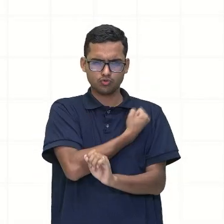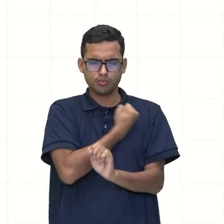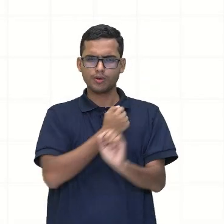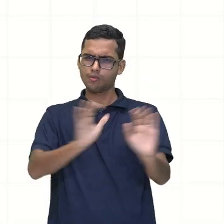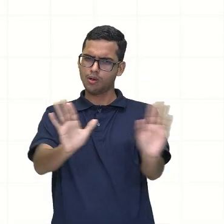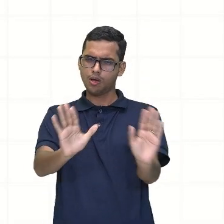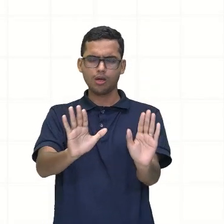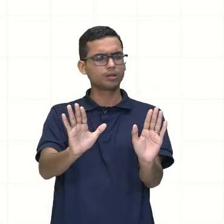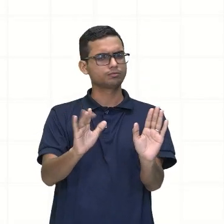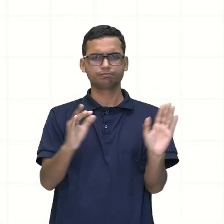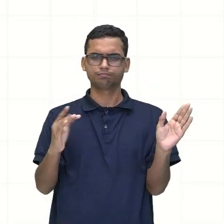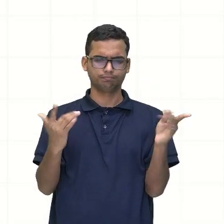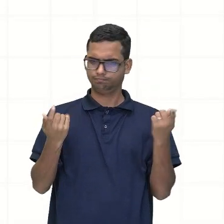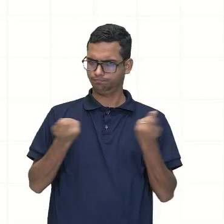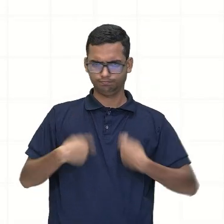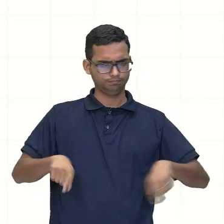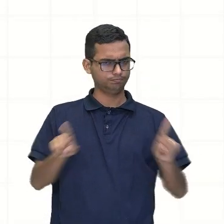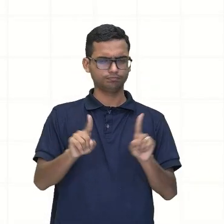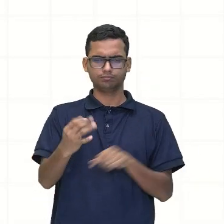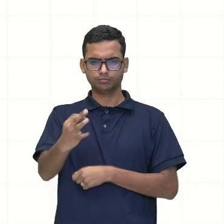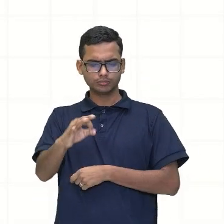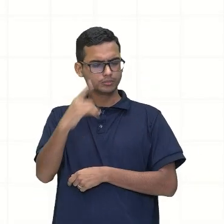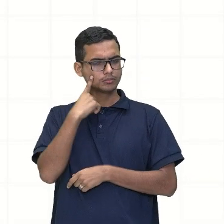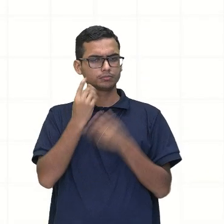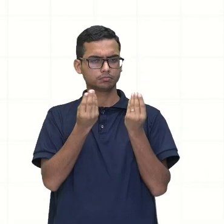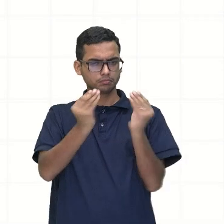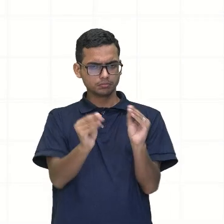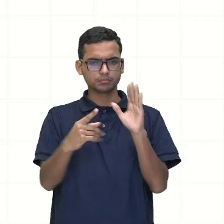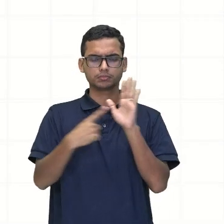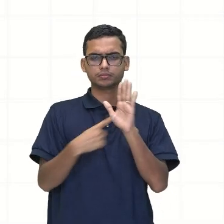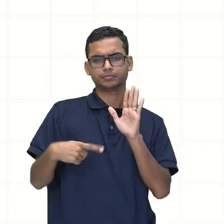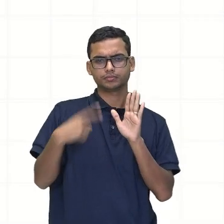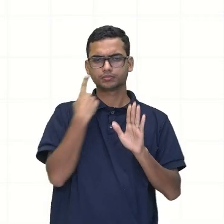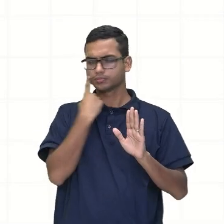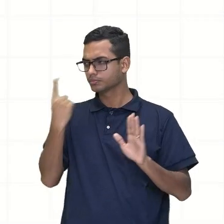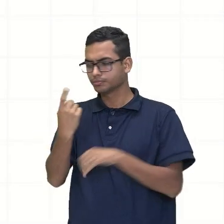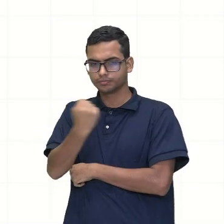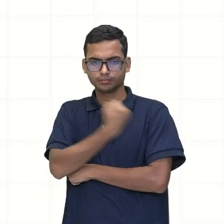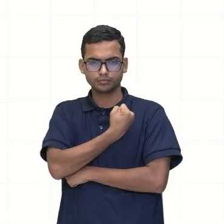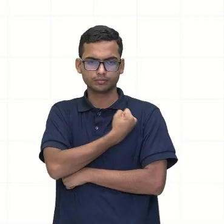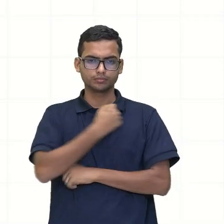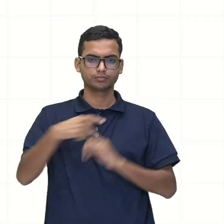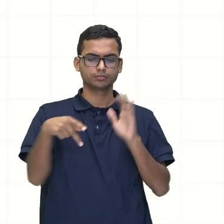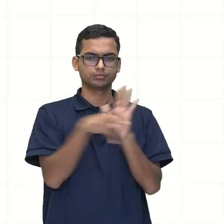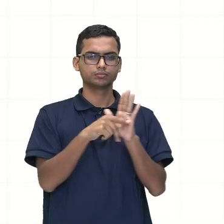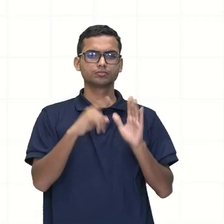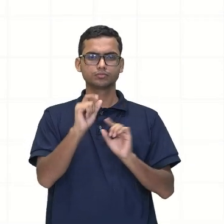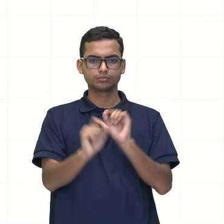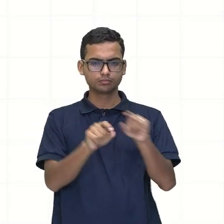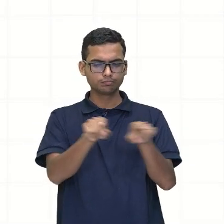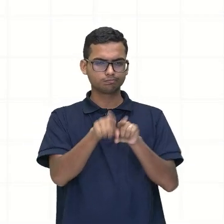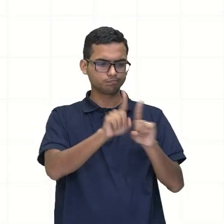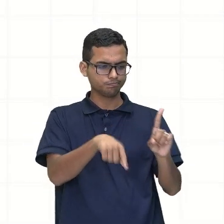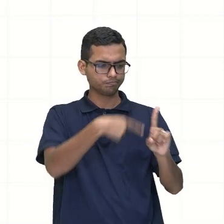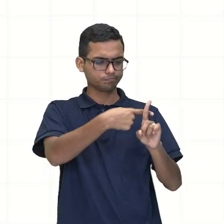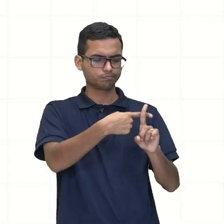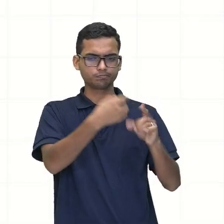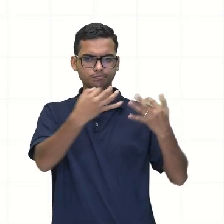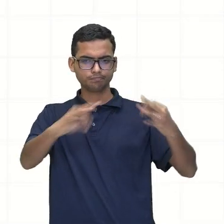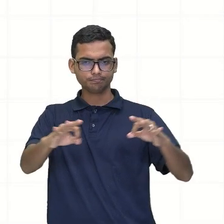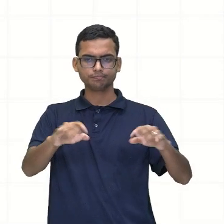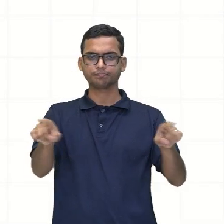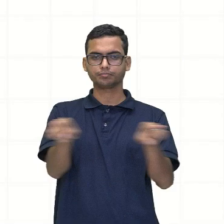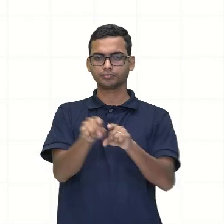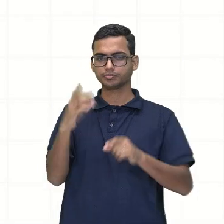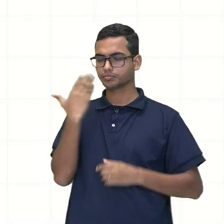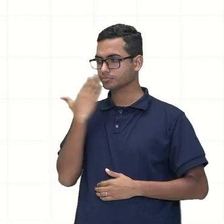aparecer. Esses que não aparecem aí, que são os acima de zero, são os nossos números positivos. Esses números